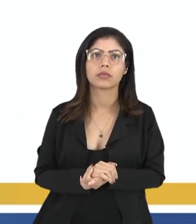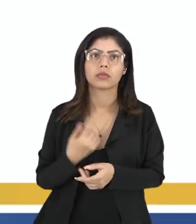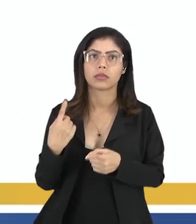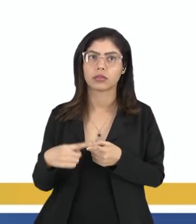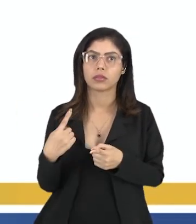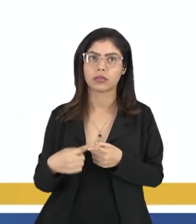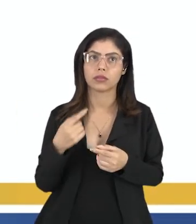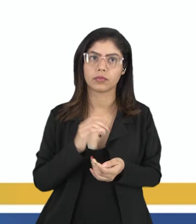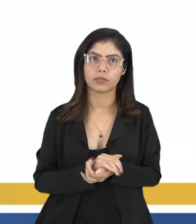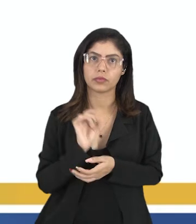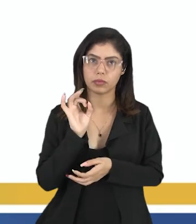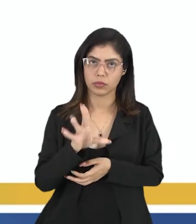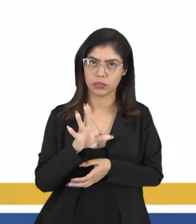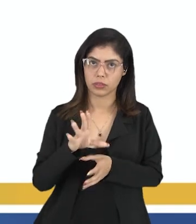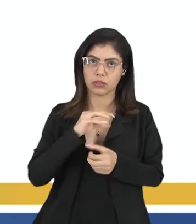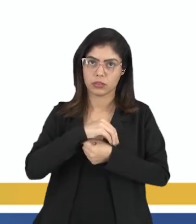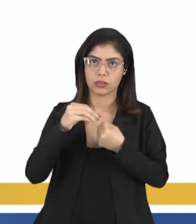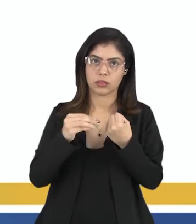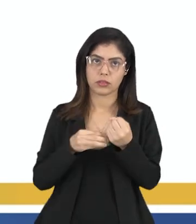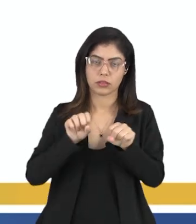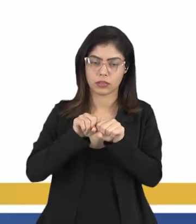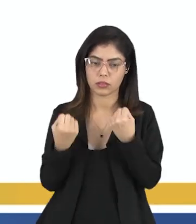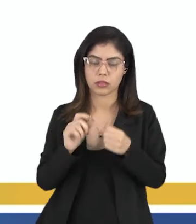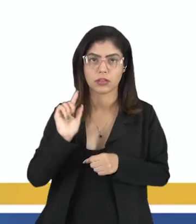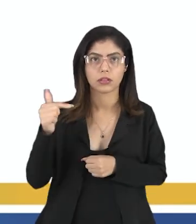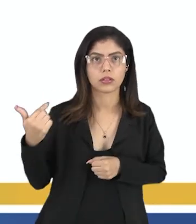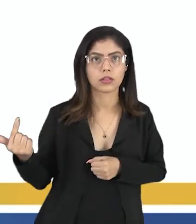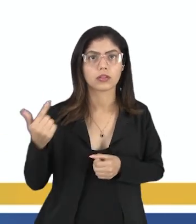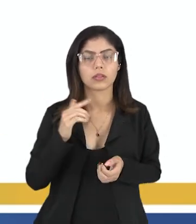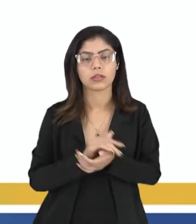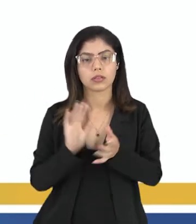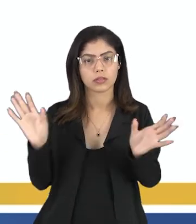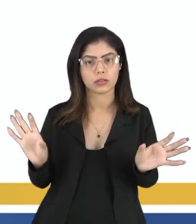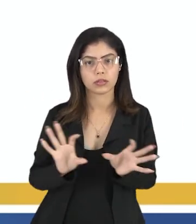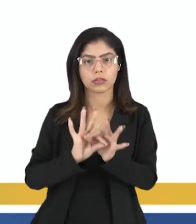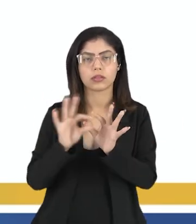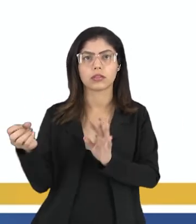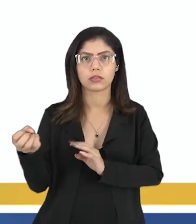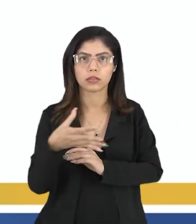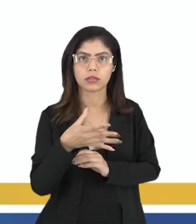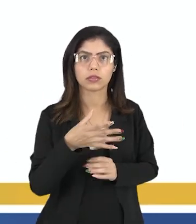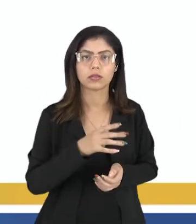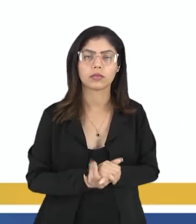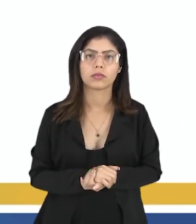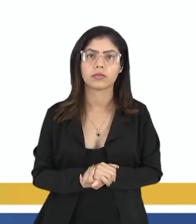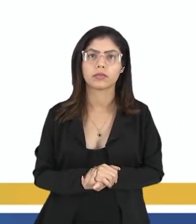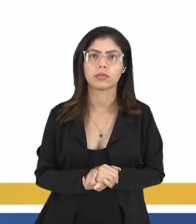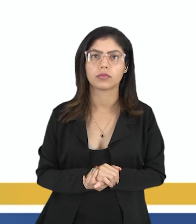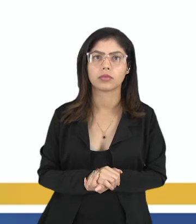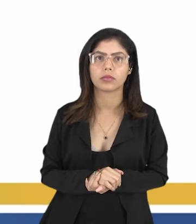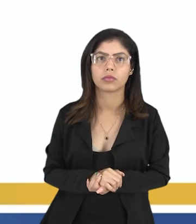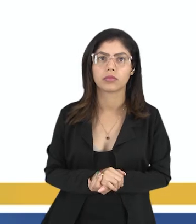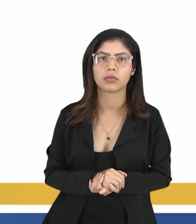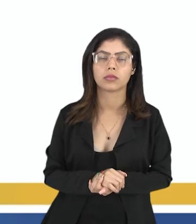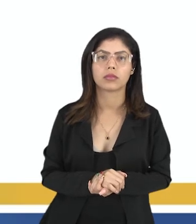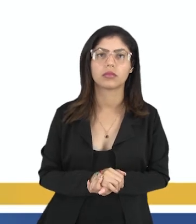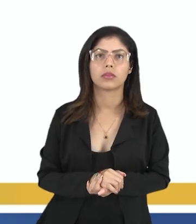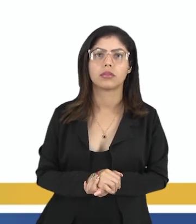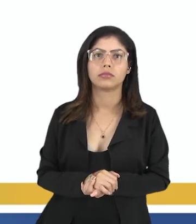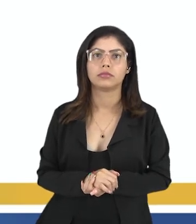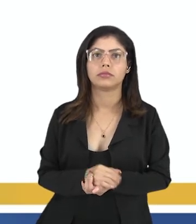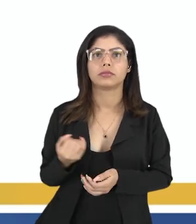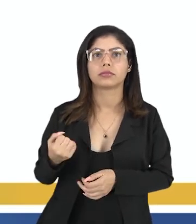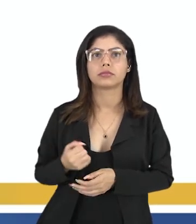verdadeira, porque apesar de as moléculas serem quebradas, essas ligações químicas elas serem quebradas para formar novas